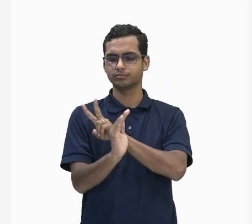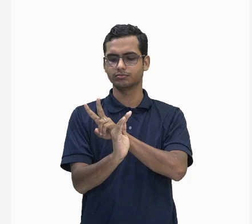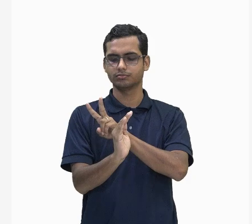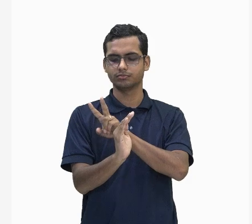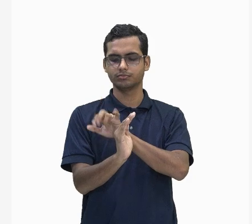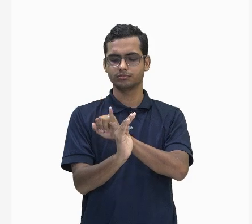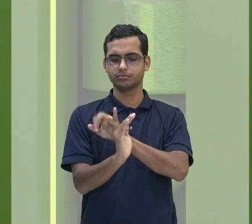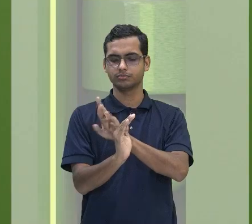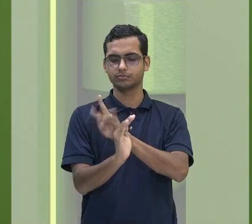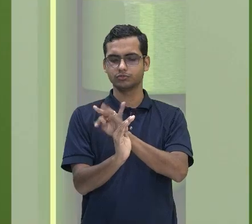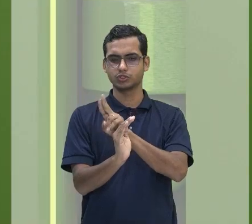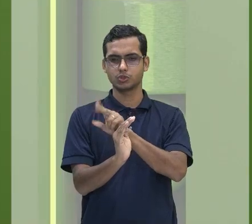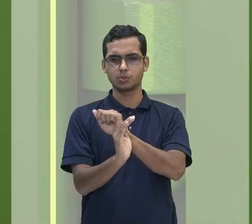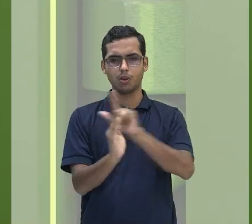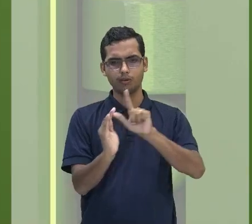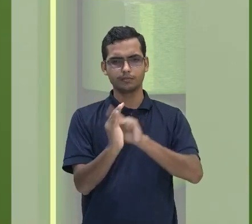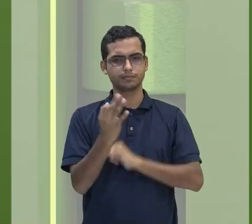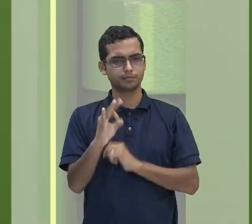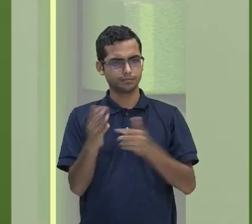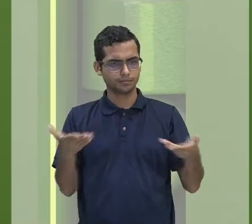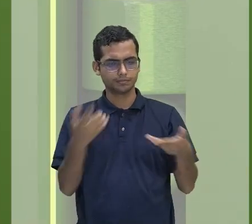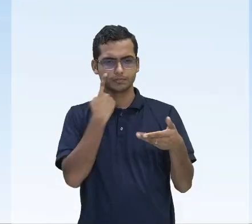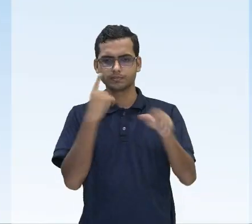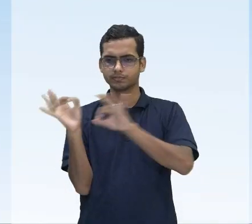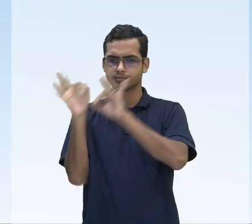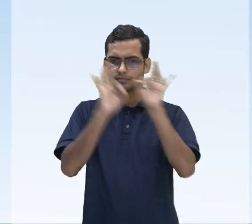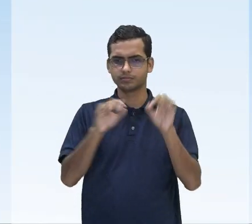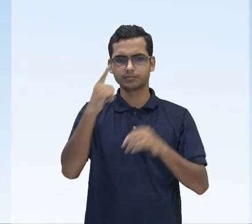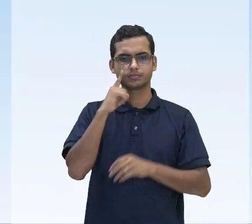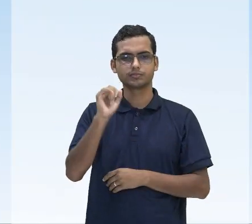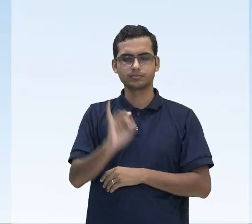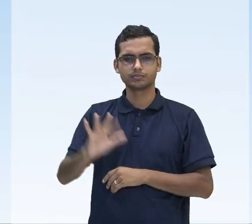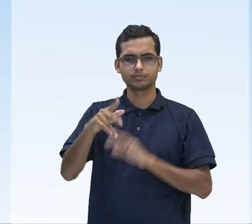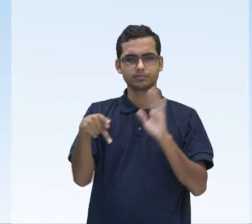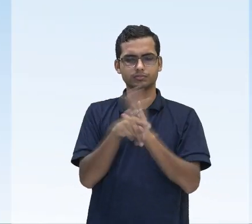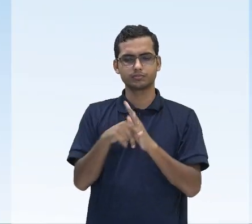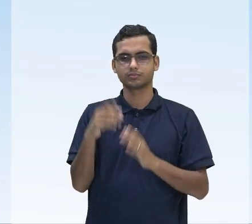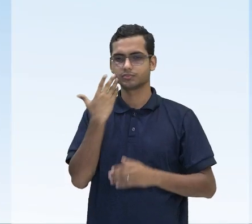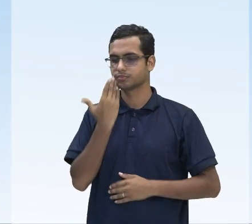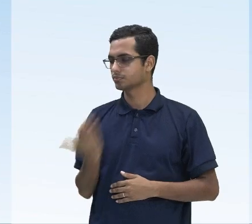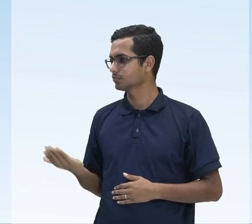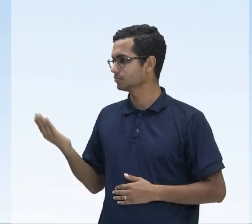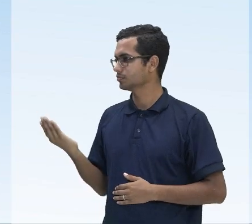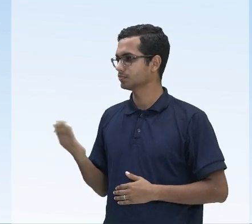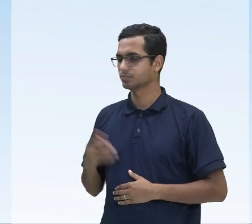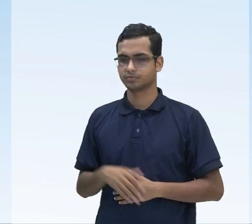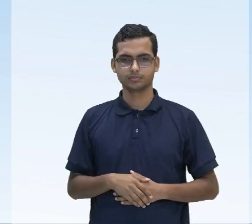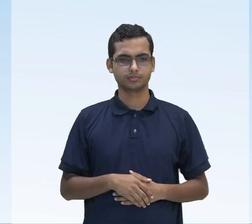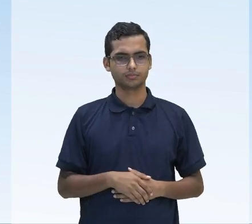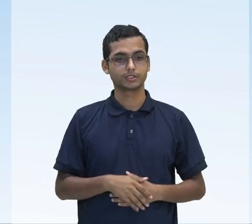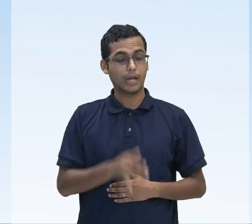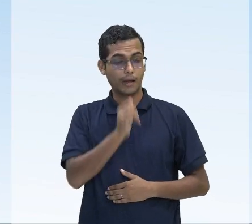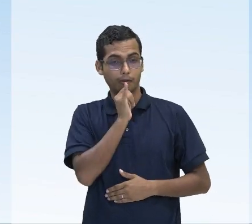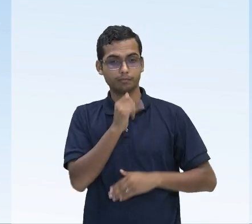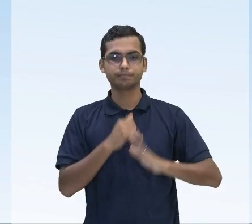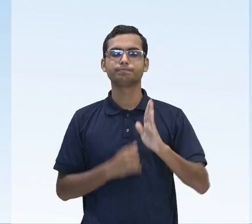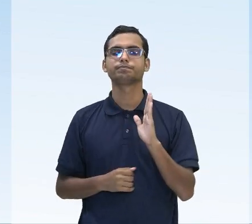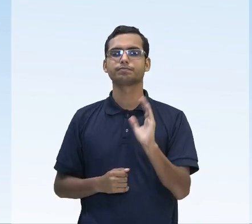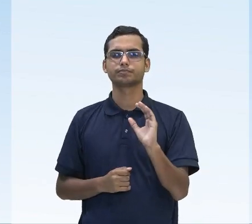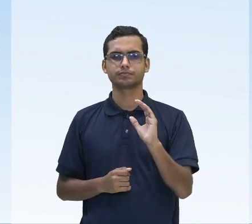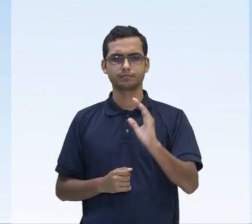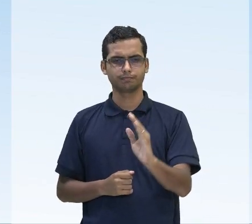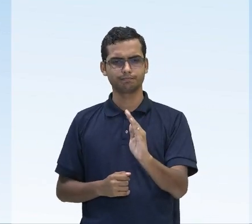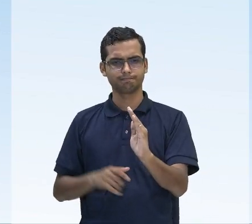e maior que o objeto, como vai mostrar aí na nossa animação. Olha só, agora eu tenho um objeto bem pertinho do